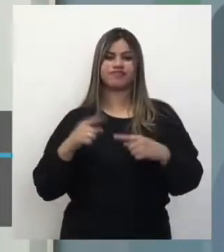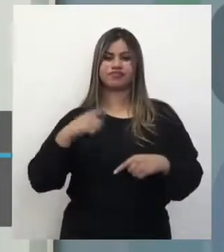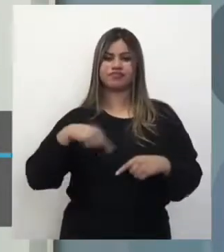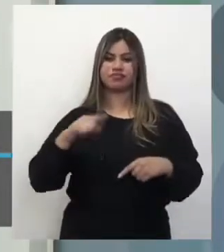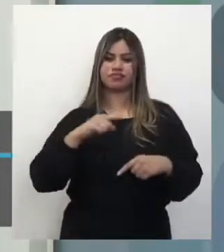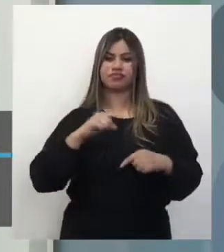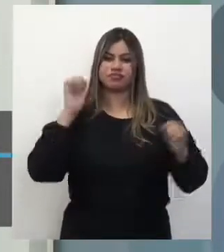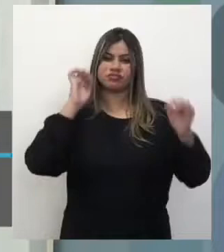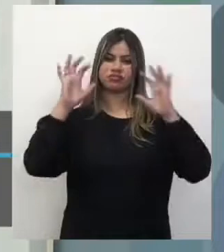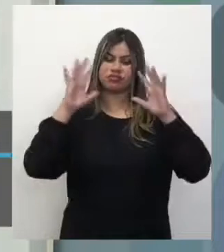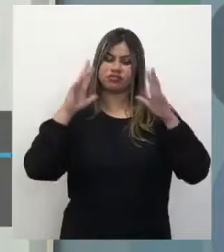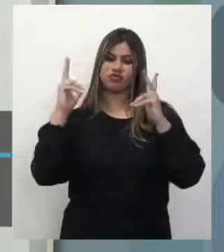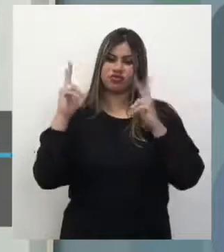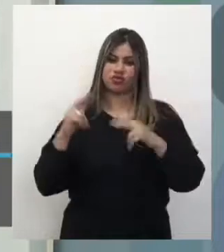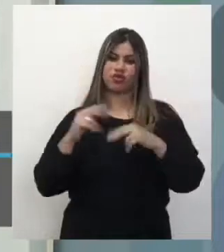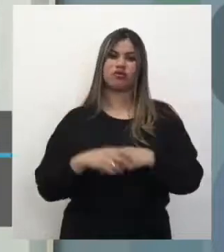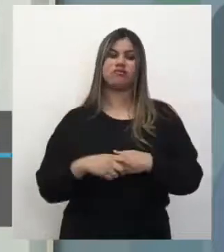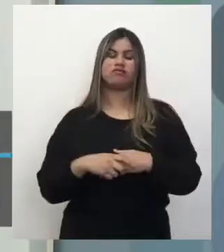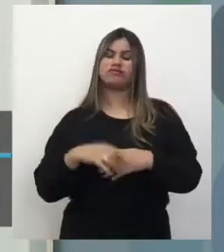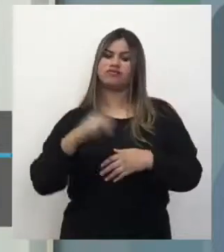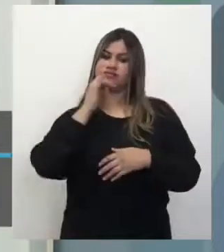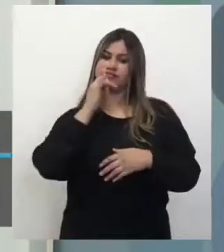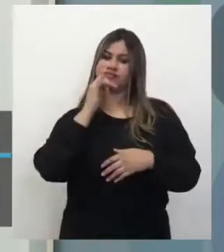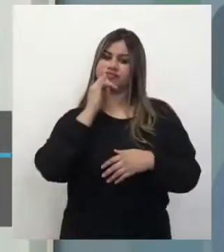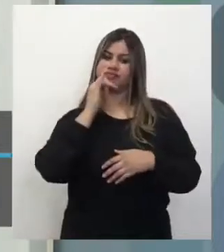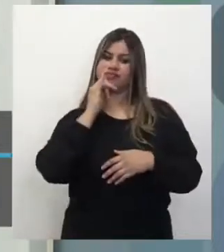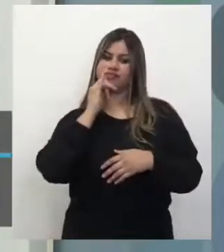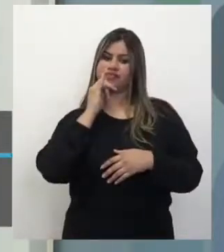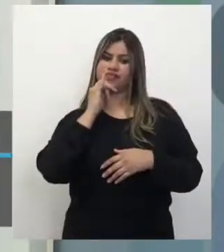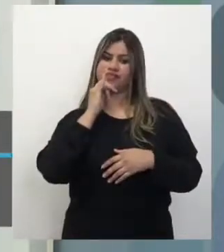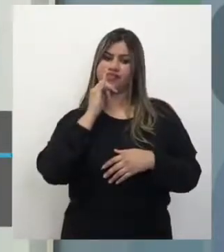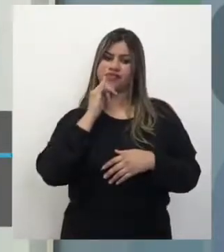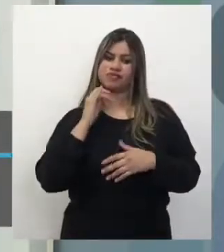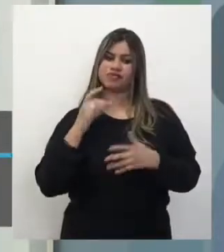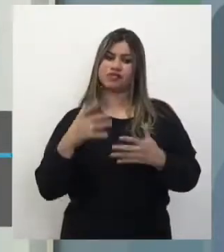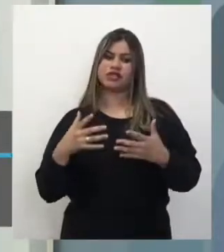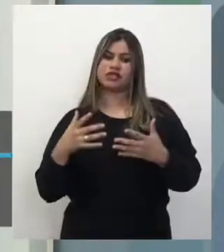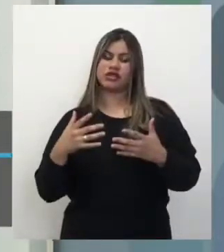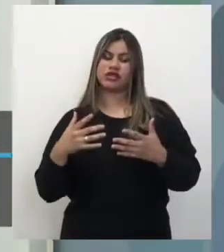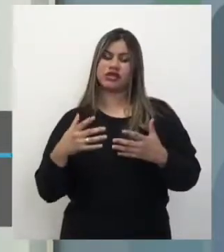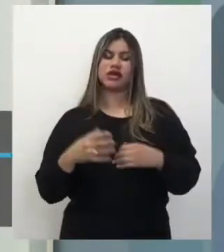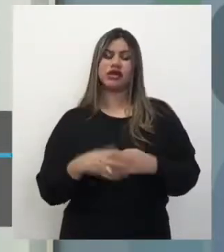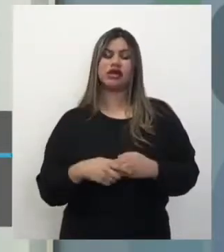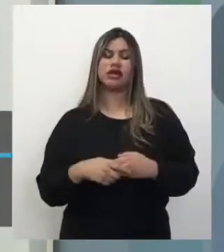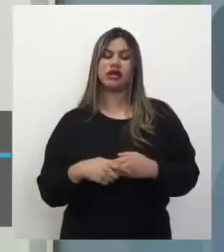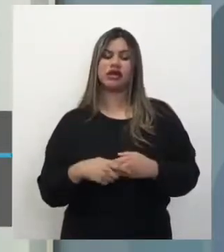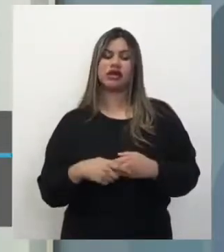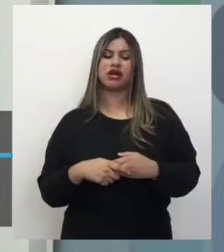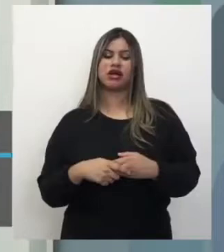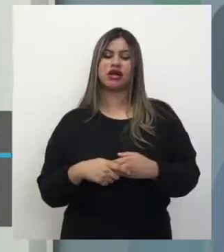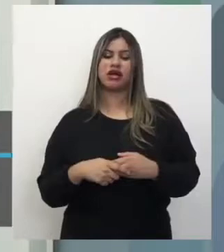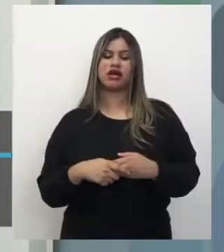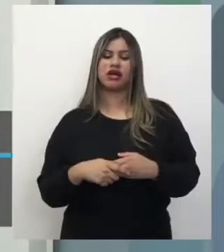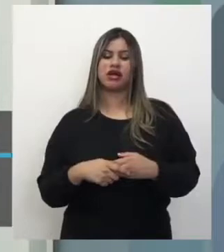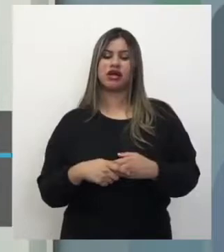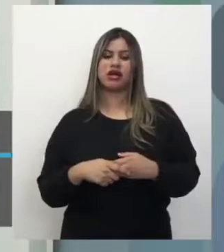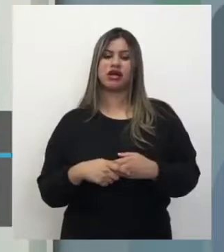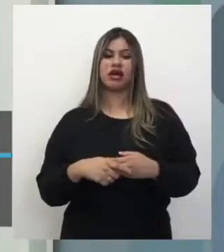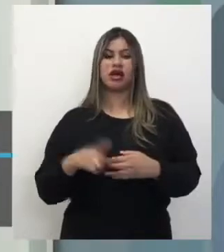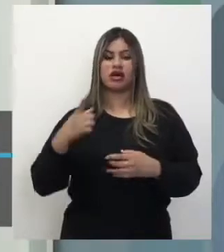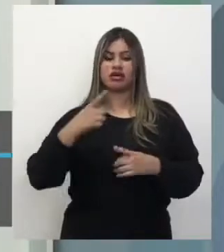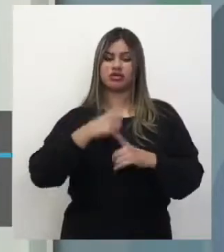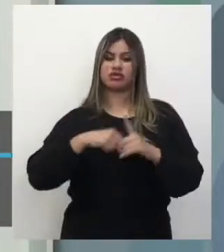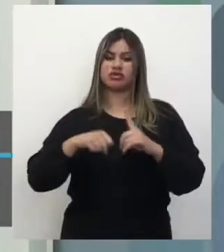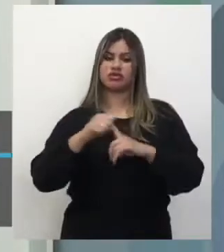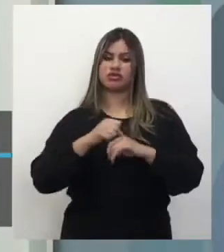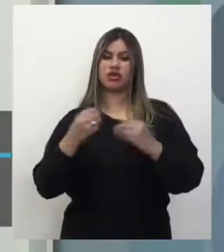está pensando dessa maneira. Vou dar um exemplo aqui, sem de qualquer forma fazer qualquer juízo de valor, tá gente? Por gentileza. A gente vive numa sociedade